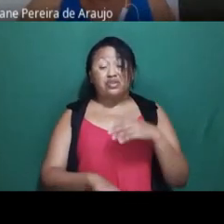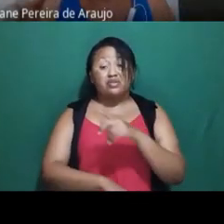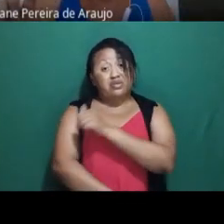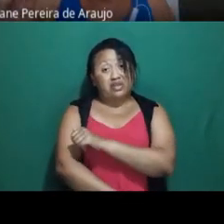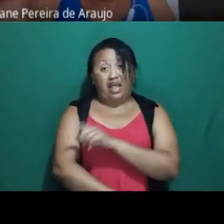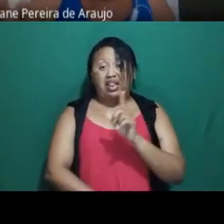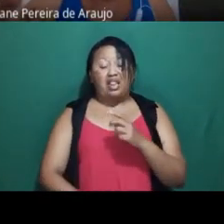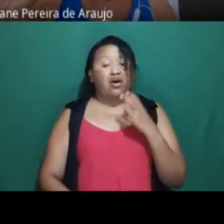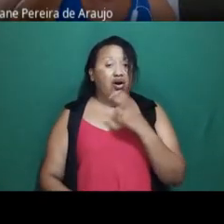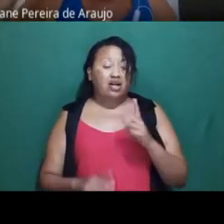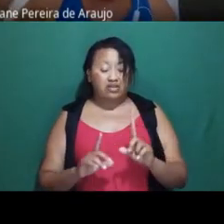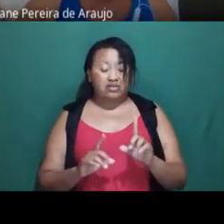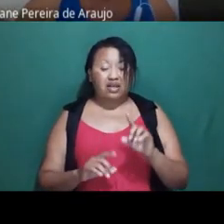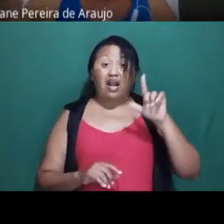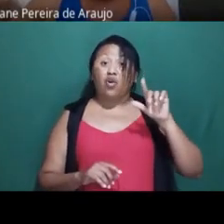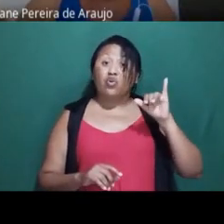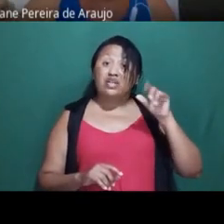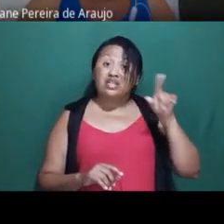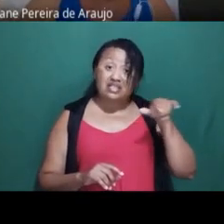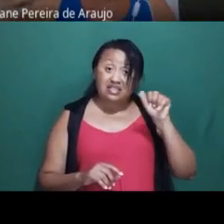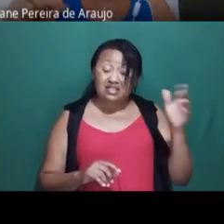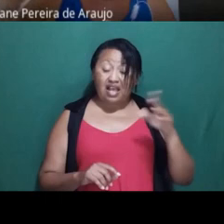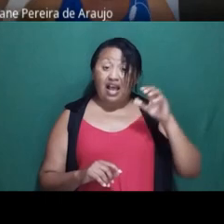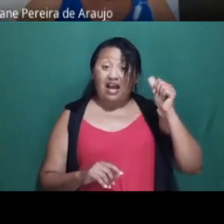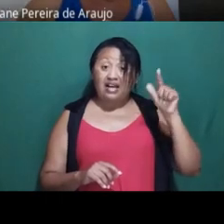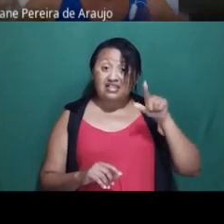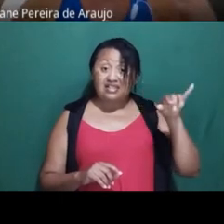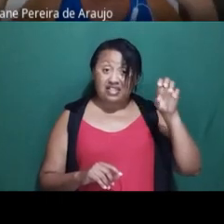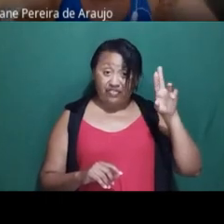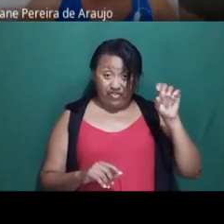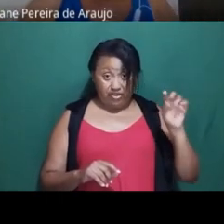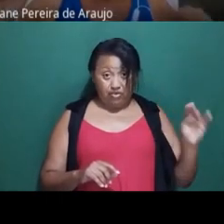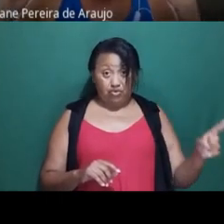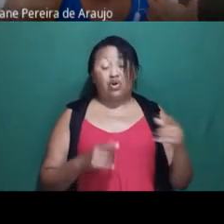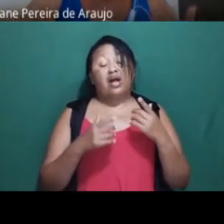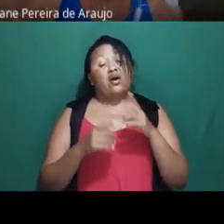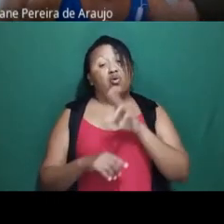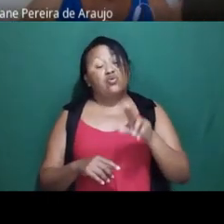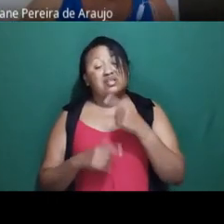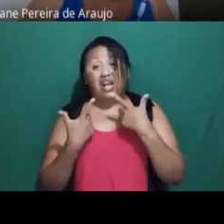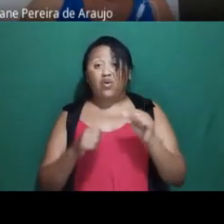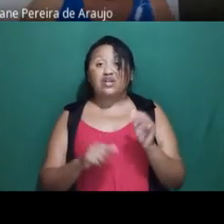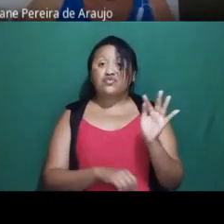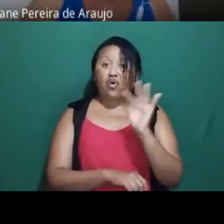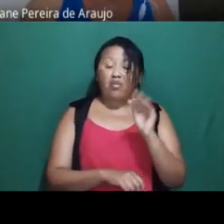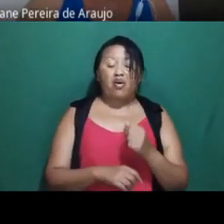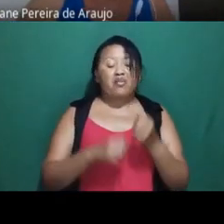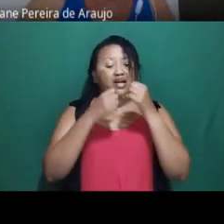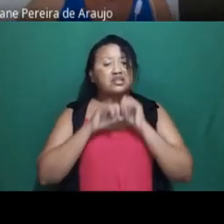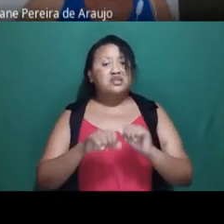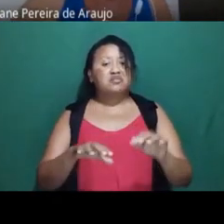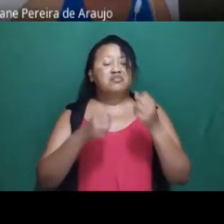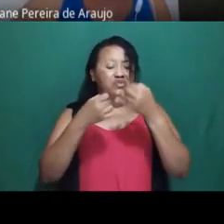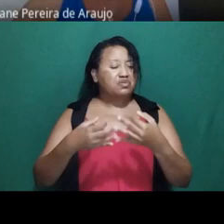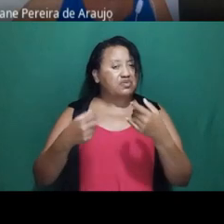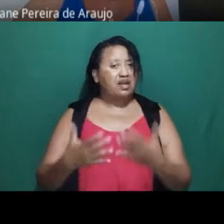é a linguagem oral a luz Azevedo usa a linguagem dele né a linguagem formal para narrar não é as ações as ações dos